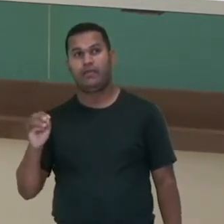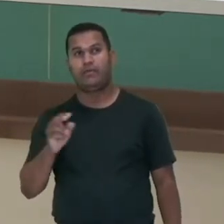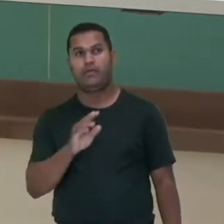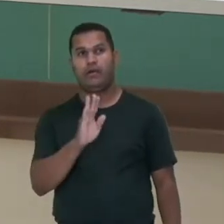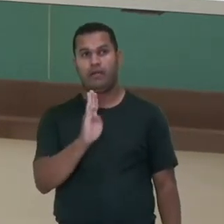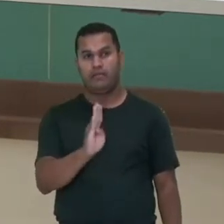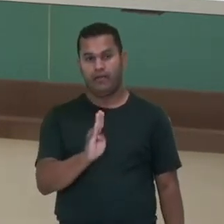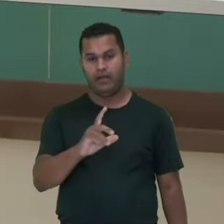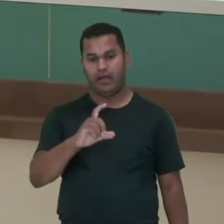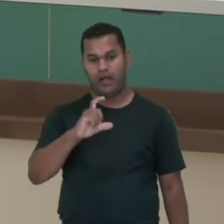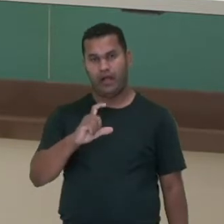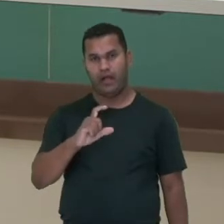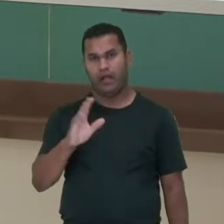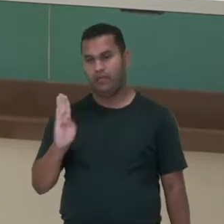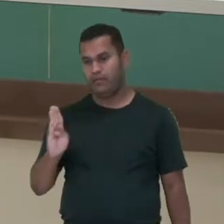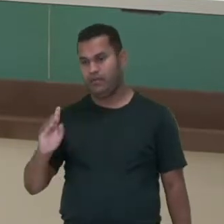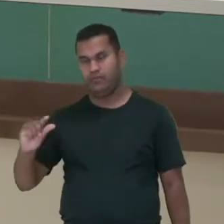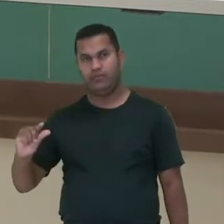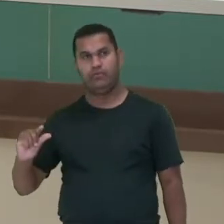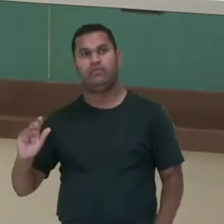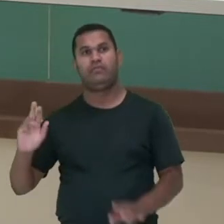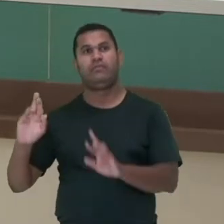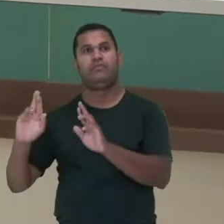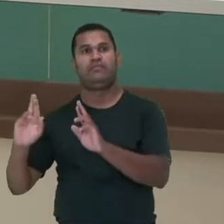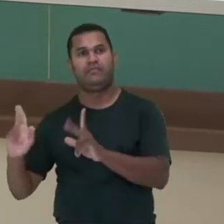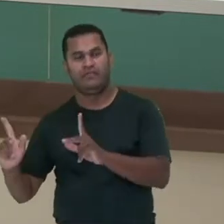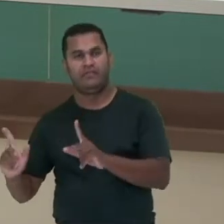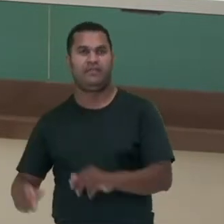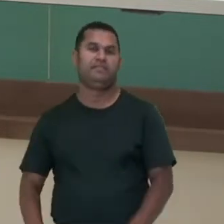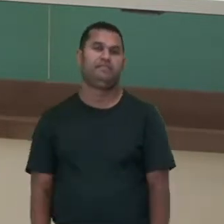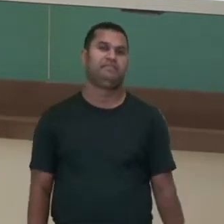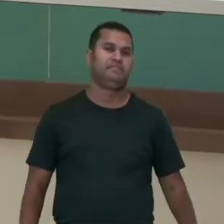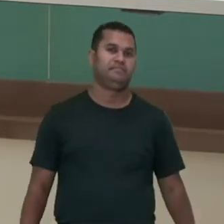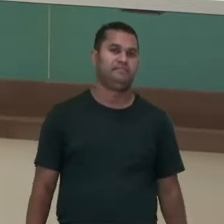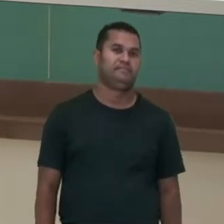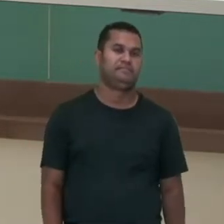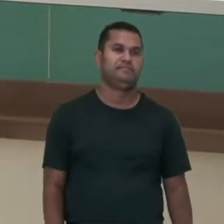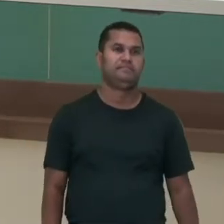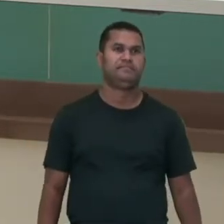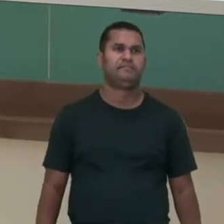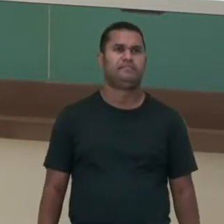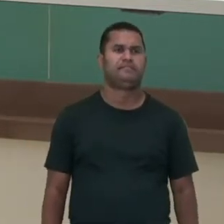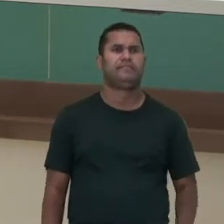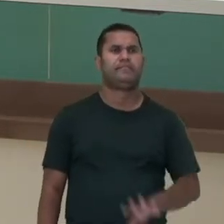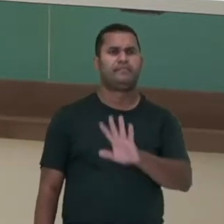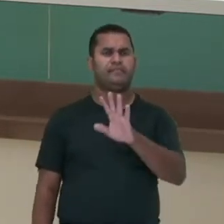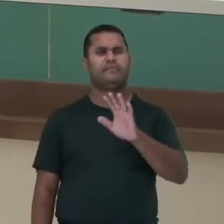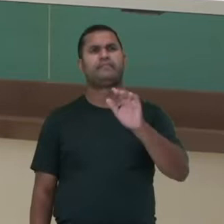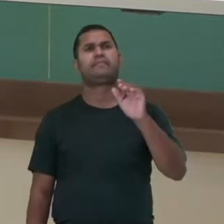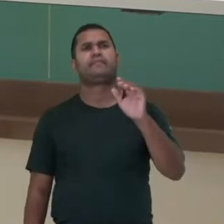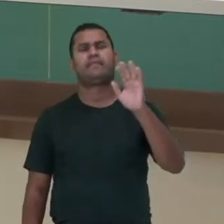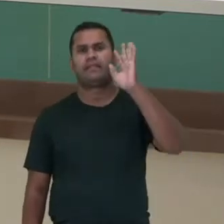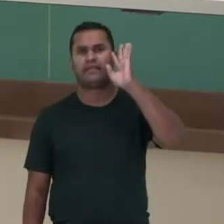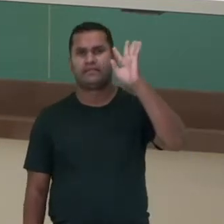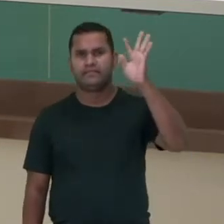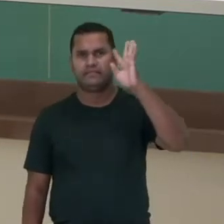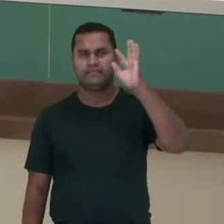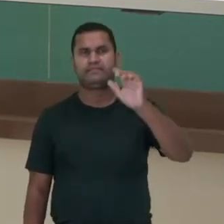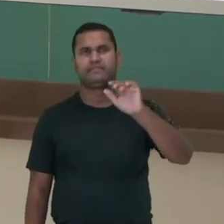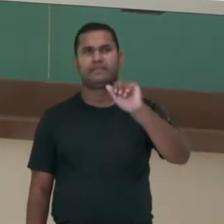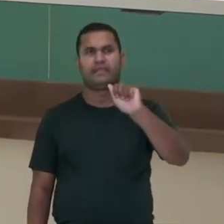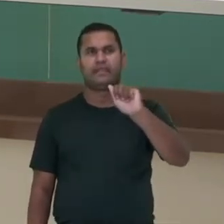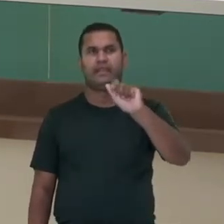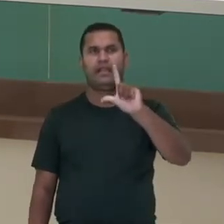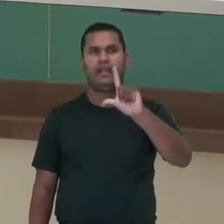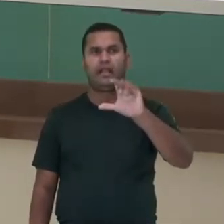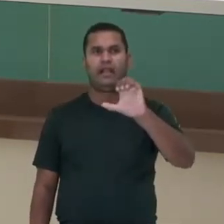gene, ok? Só para a gente entender bem essa questão ali. A gente vai chamar de alelo dominante e não necessariamente a gente